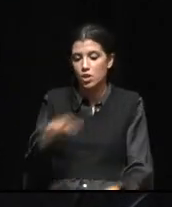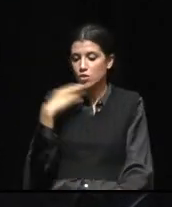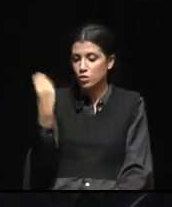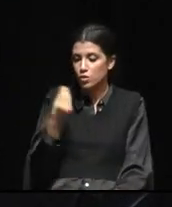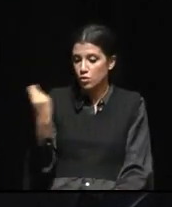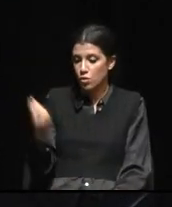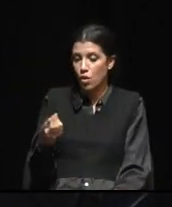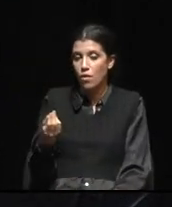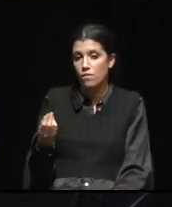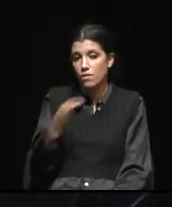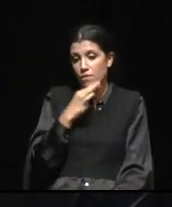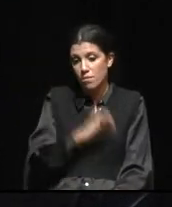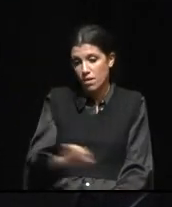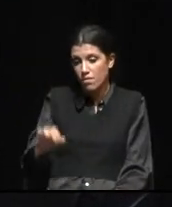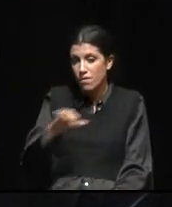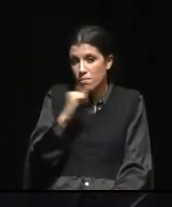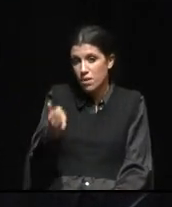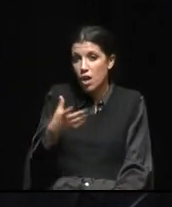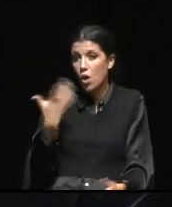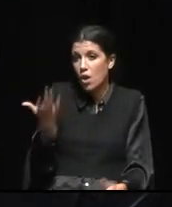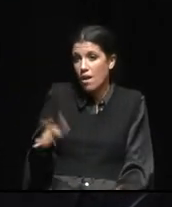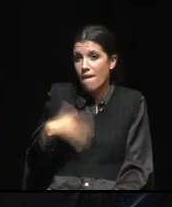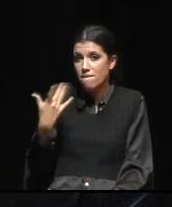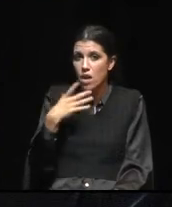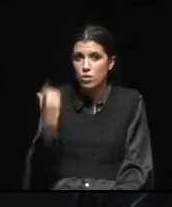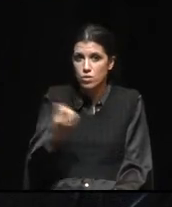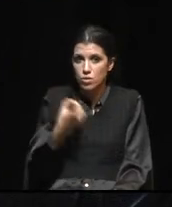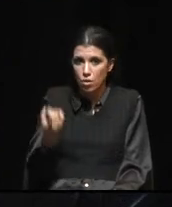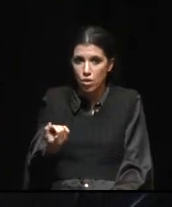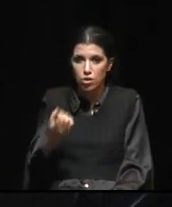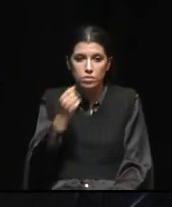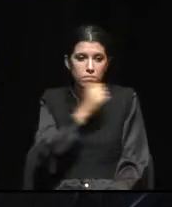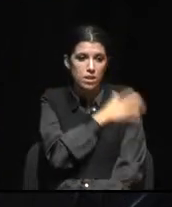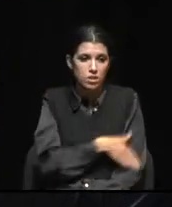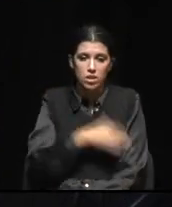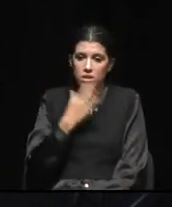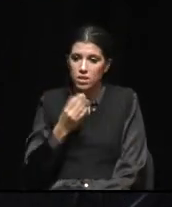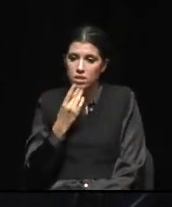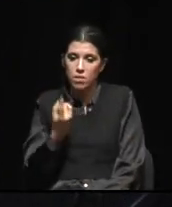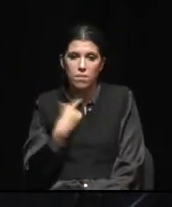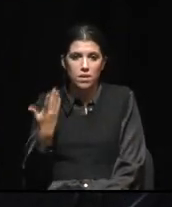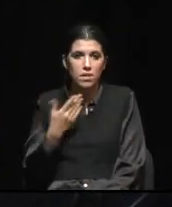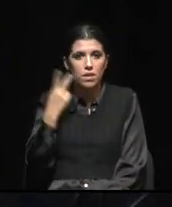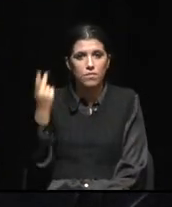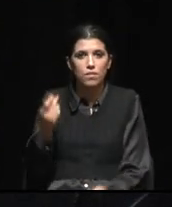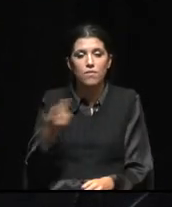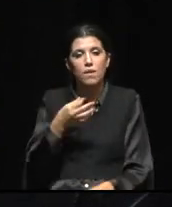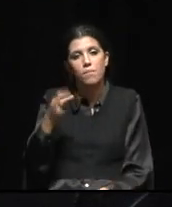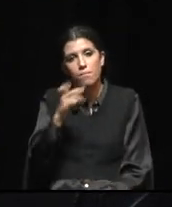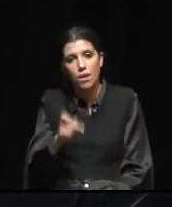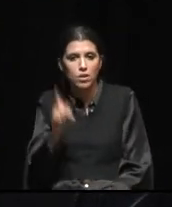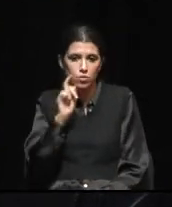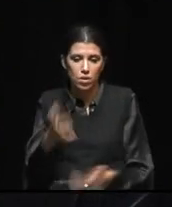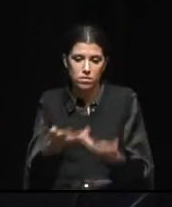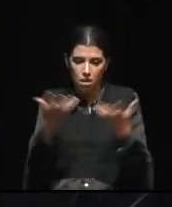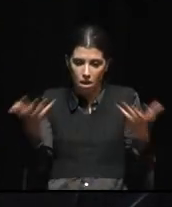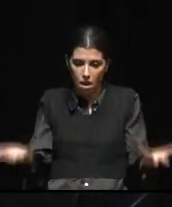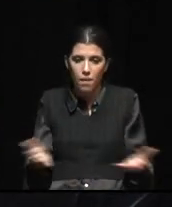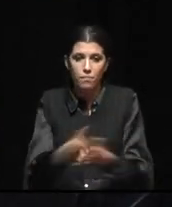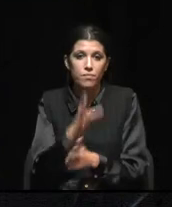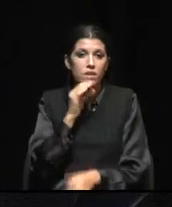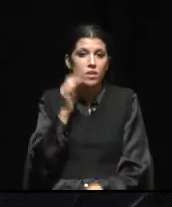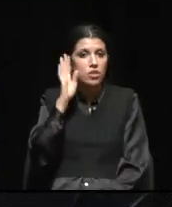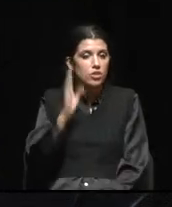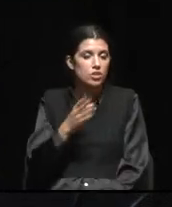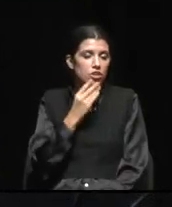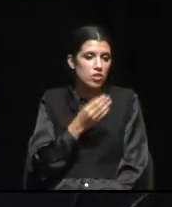jovens que perderam as suas famílias e que estão sós neste mundo palestinianos e israelitas têm o direito de viver em paz e em segurança Israel não tem